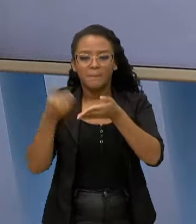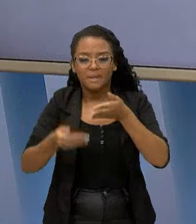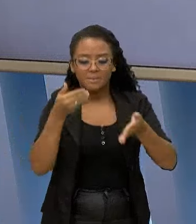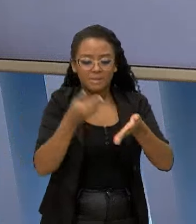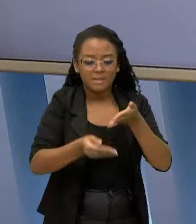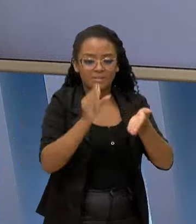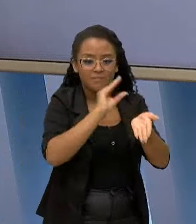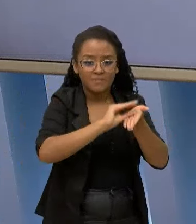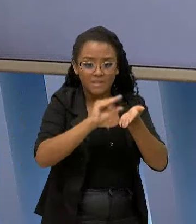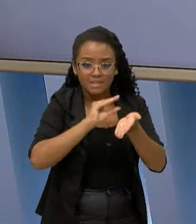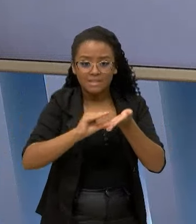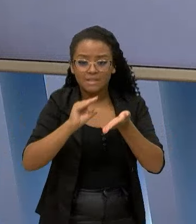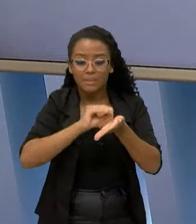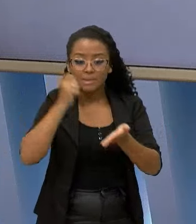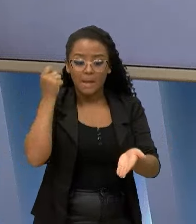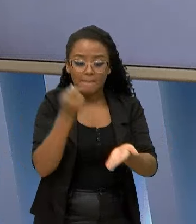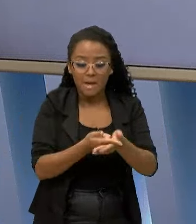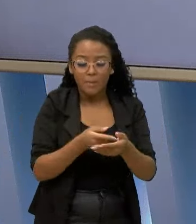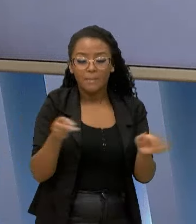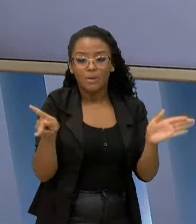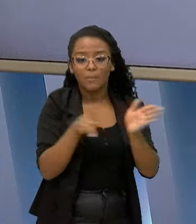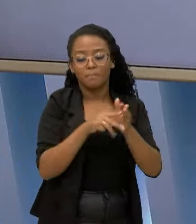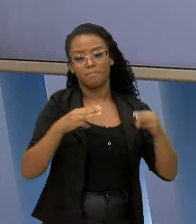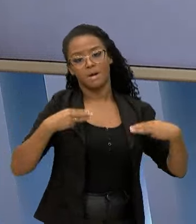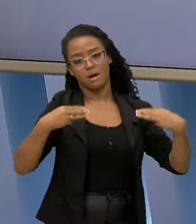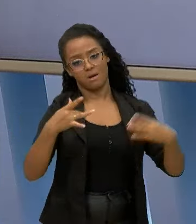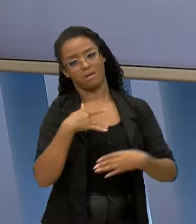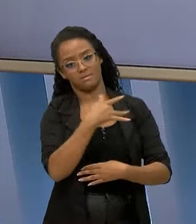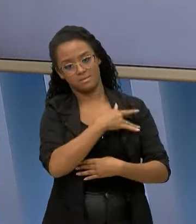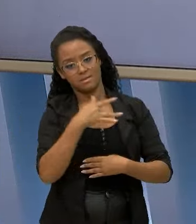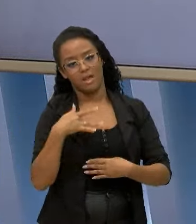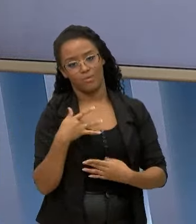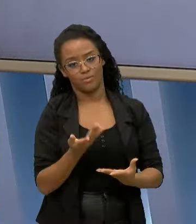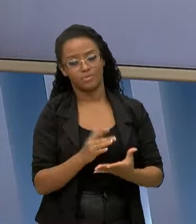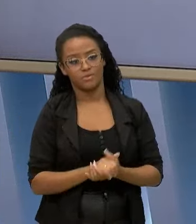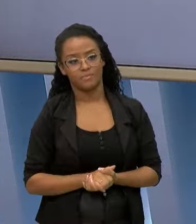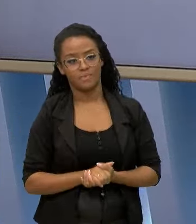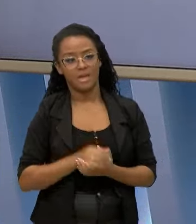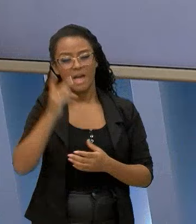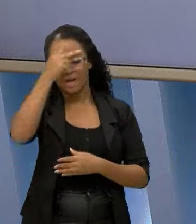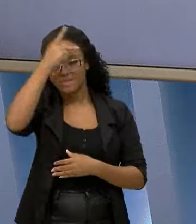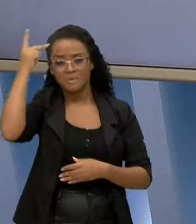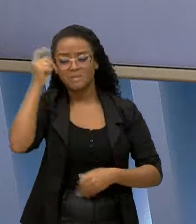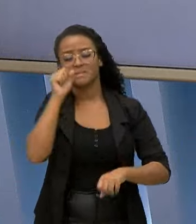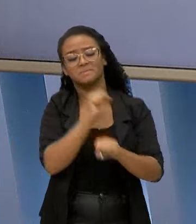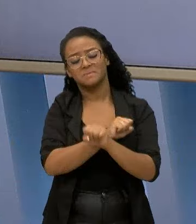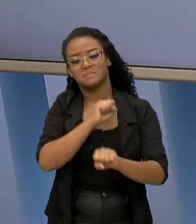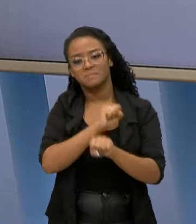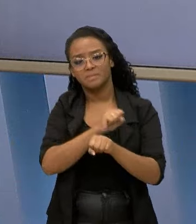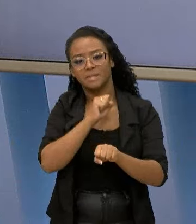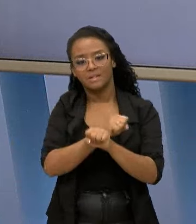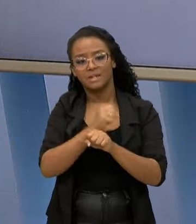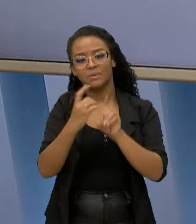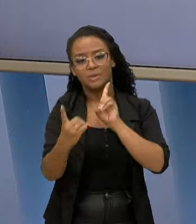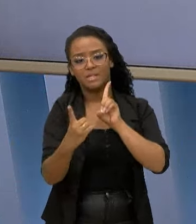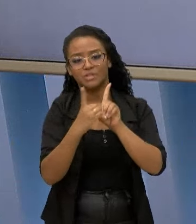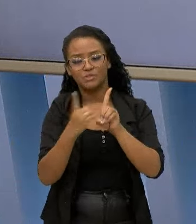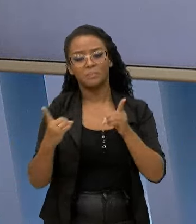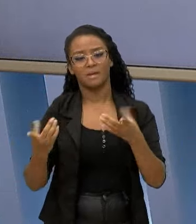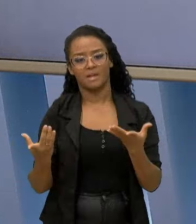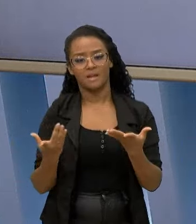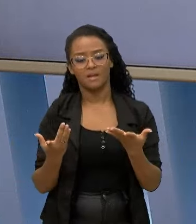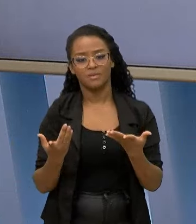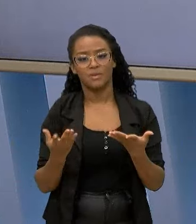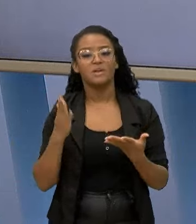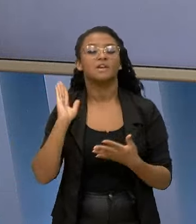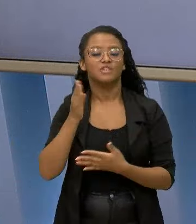é pago pelo Ministério da Saúde. Só quem já esperou o atendimento, caído no chão, no asfalto quente, sabe muito bem